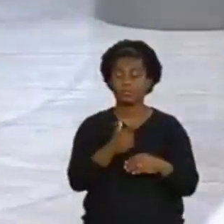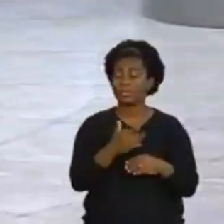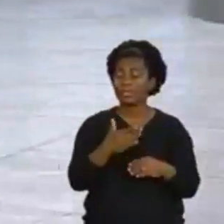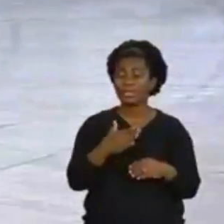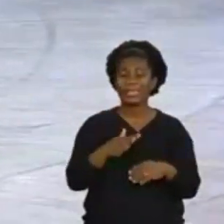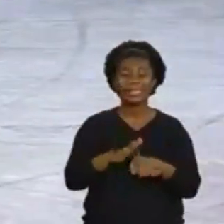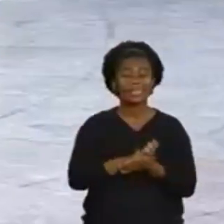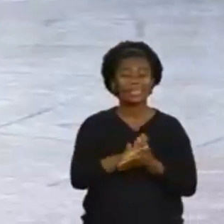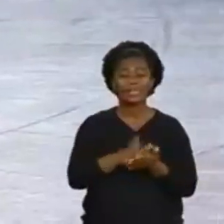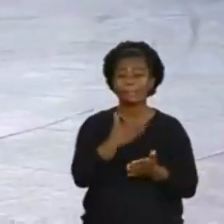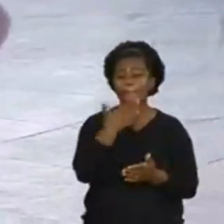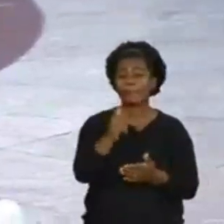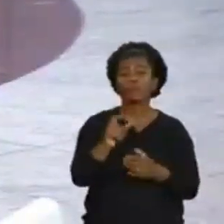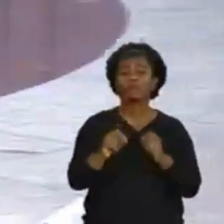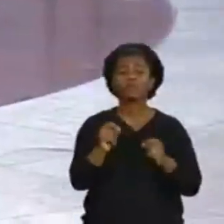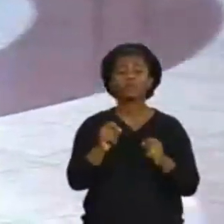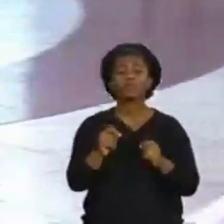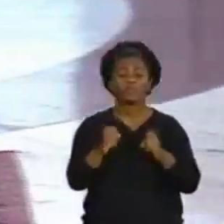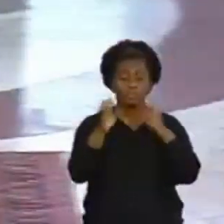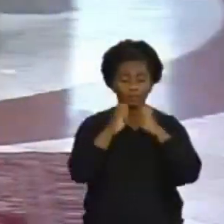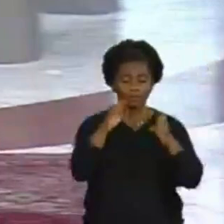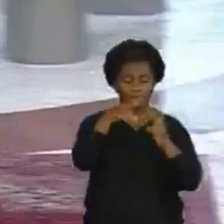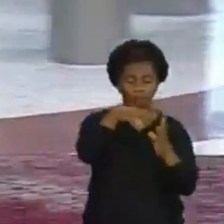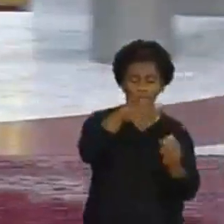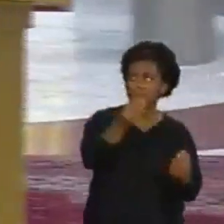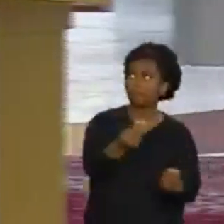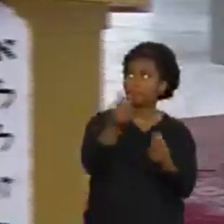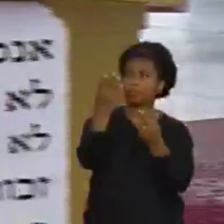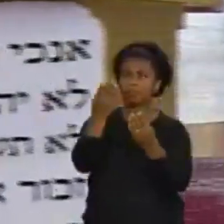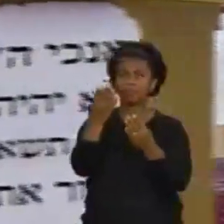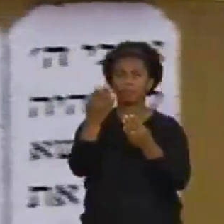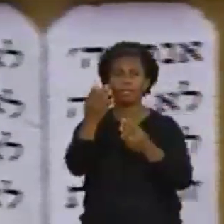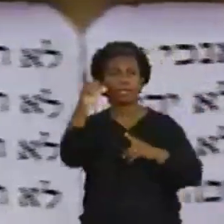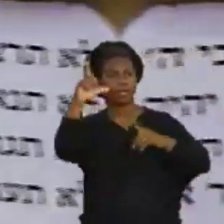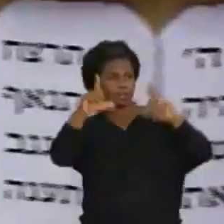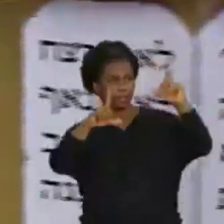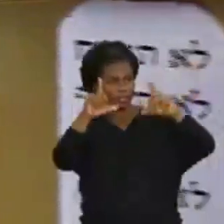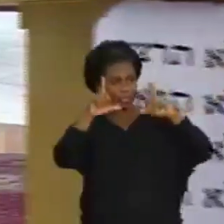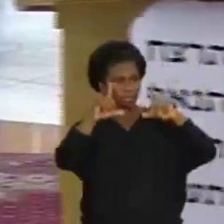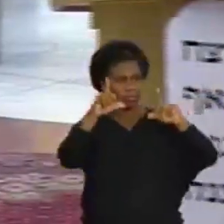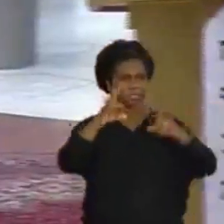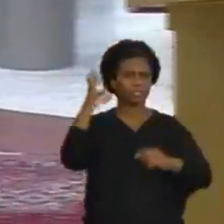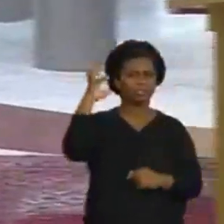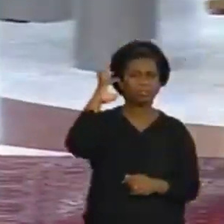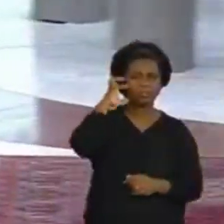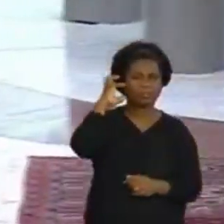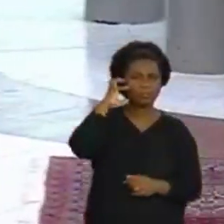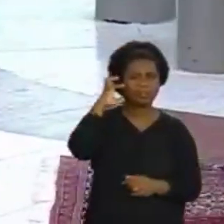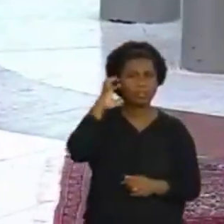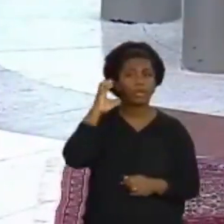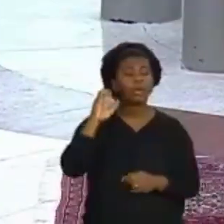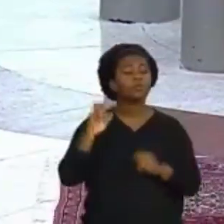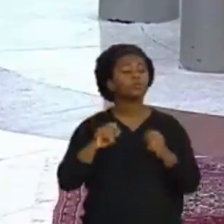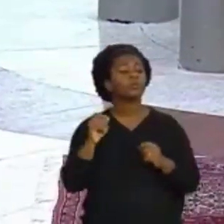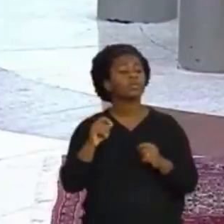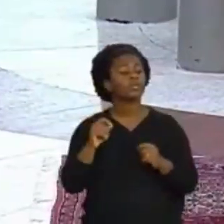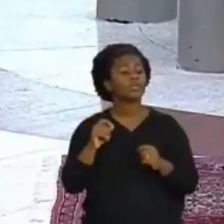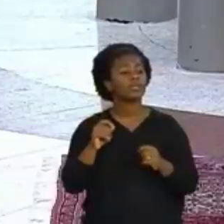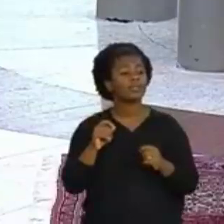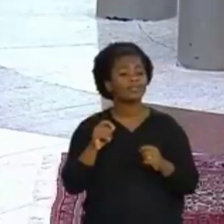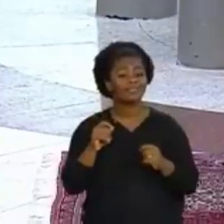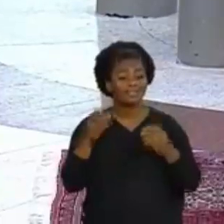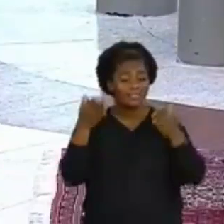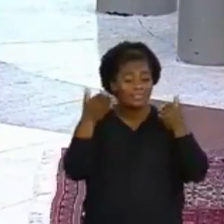alma. Os programas de TV, os programas de rádio, eles alcançam tanta